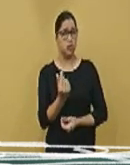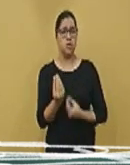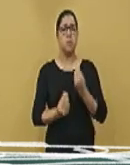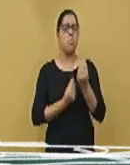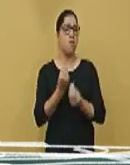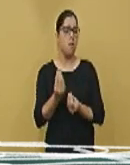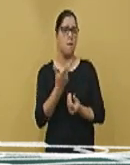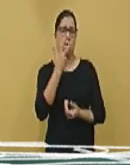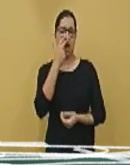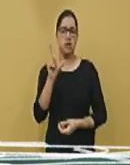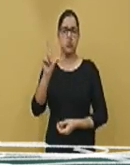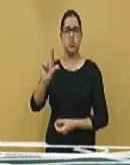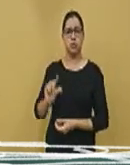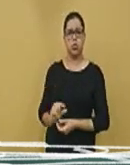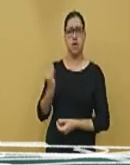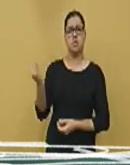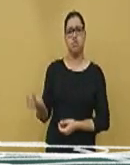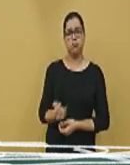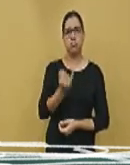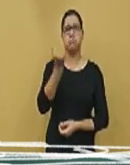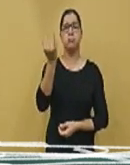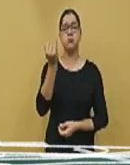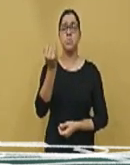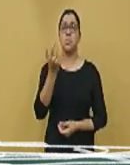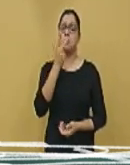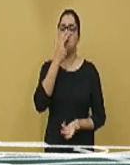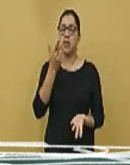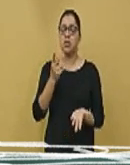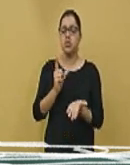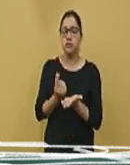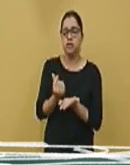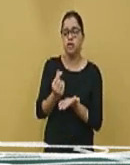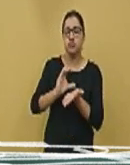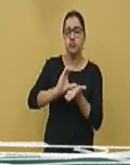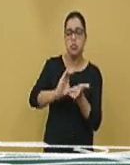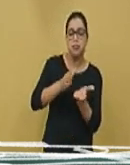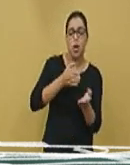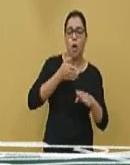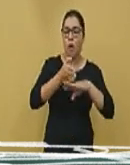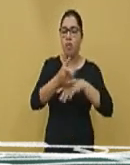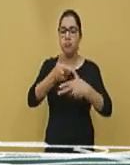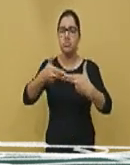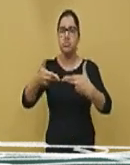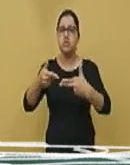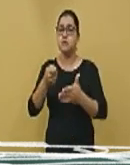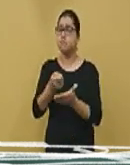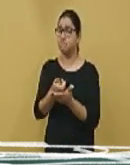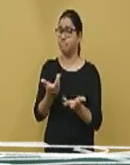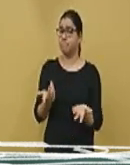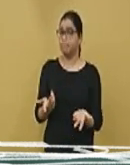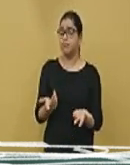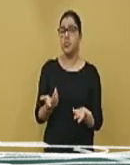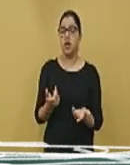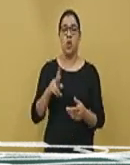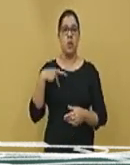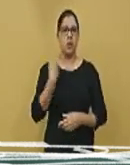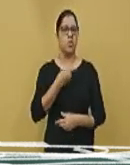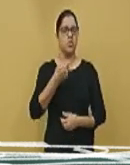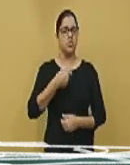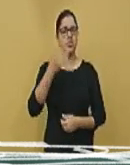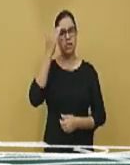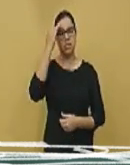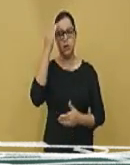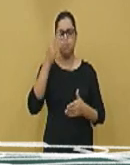importância dela, esse dinheiro está indo para outro lugar. E, na gestão, nós temos que saber mapear os atores sociais envolvidos nesse